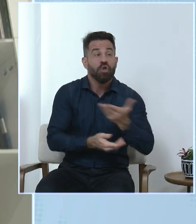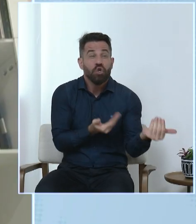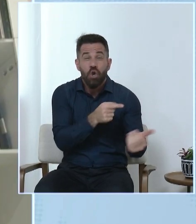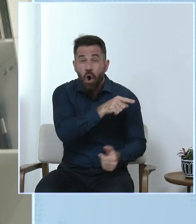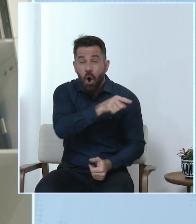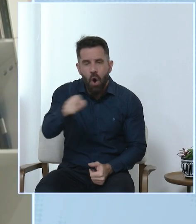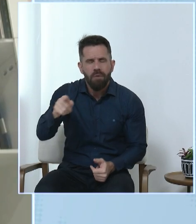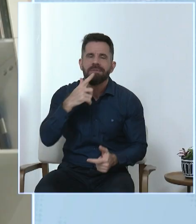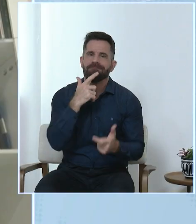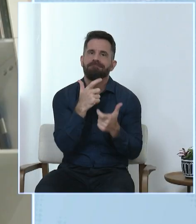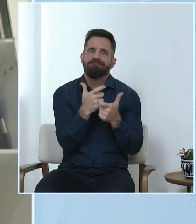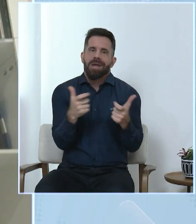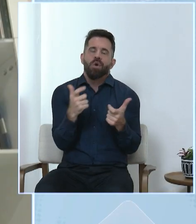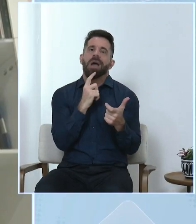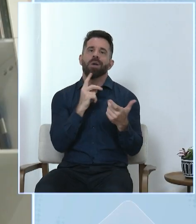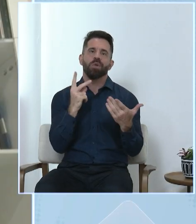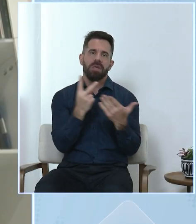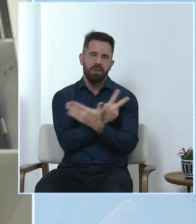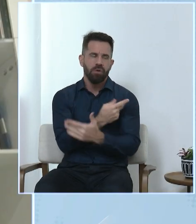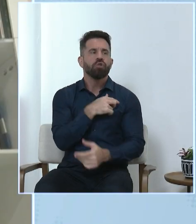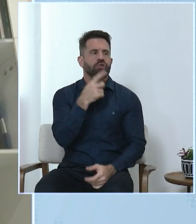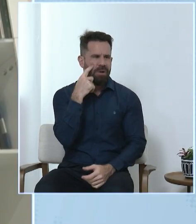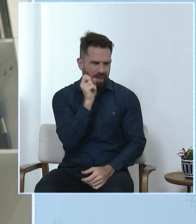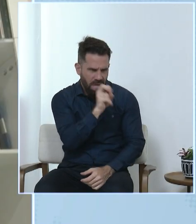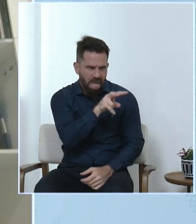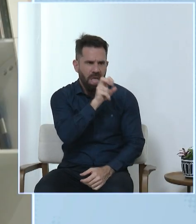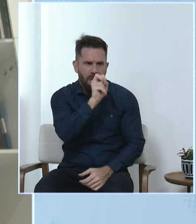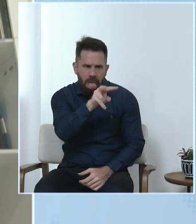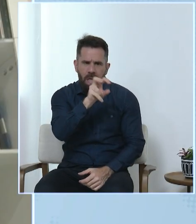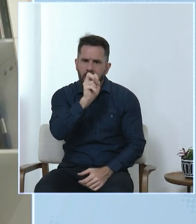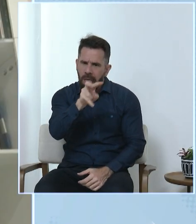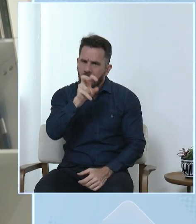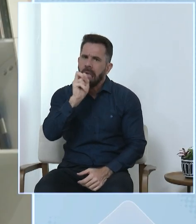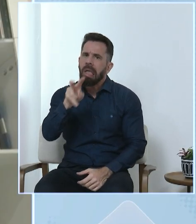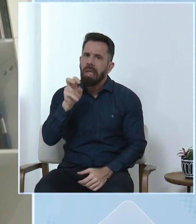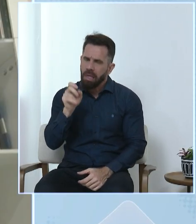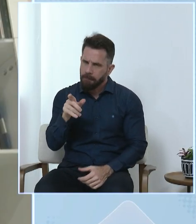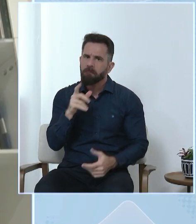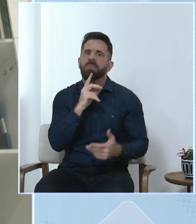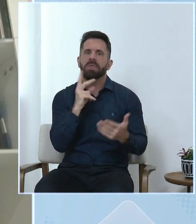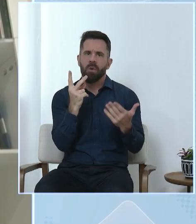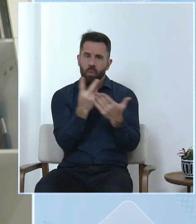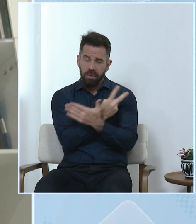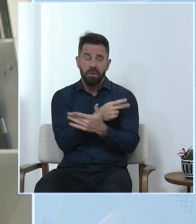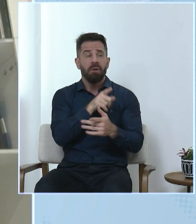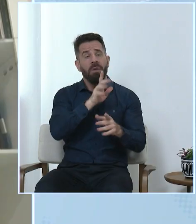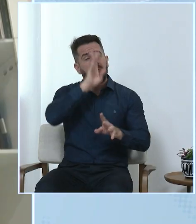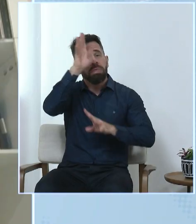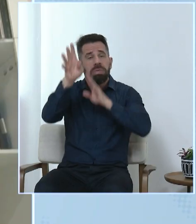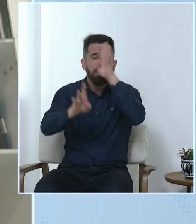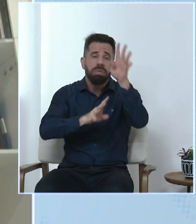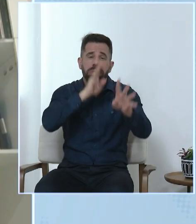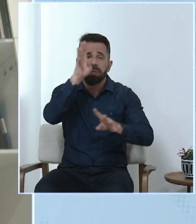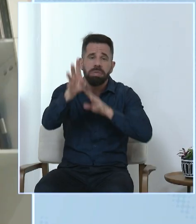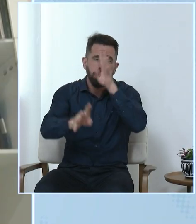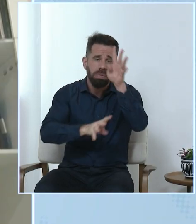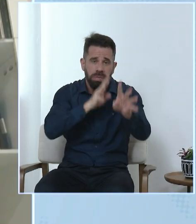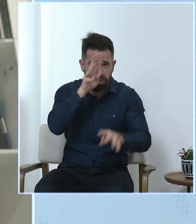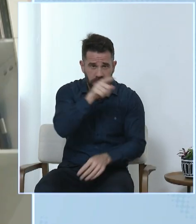das vezes, a gente tem visto um uso indiscriminado dessas medicações, e isso